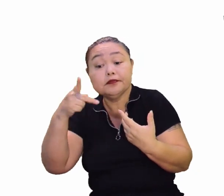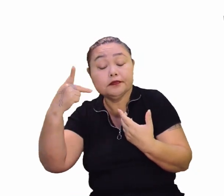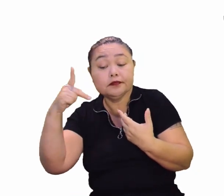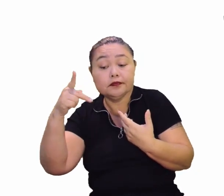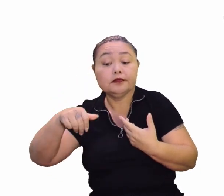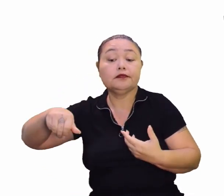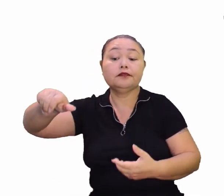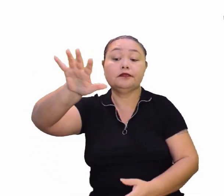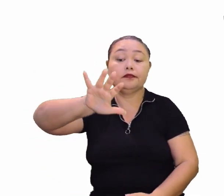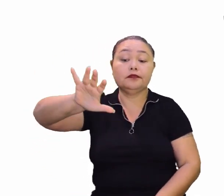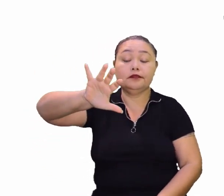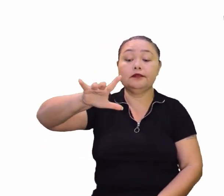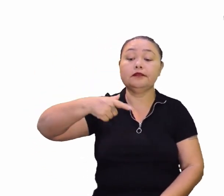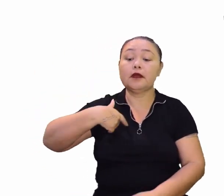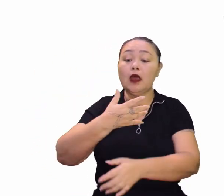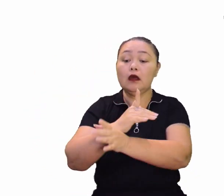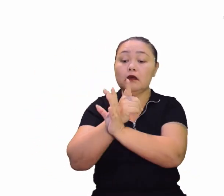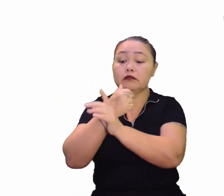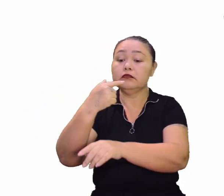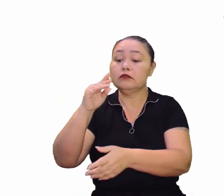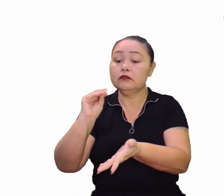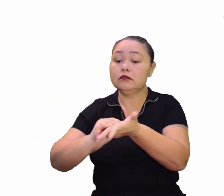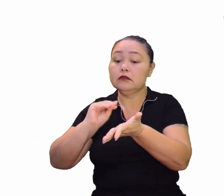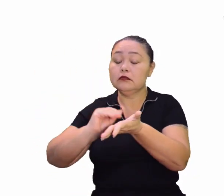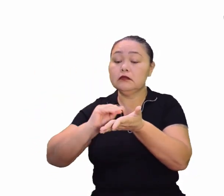do sertão nordestino.